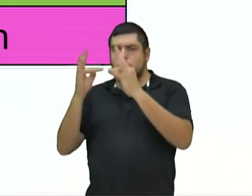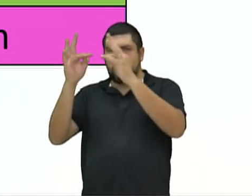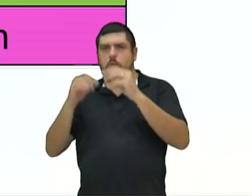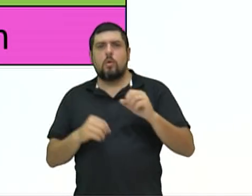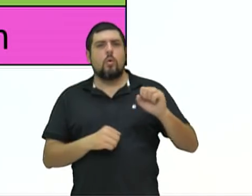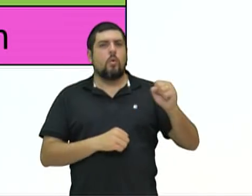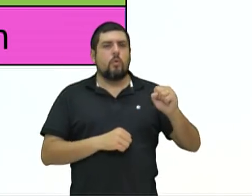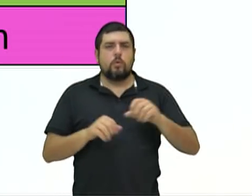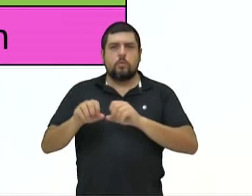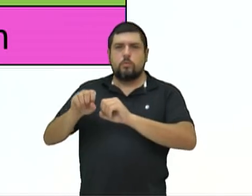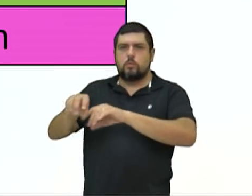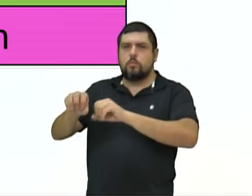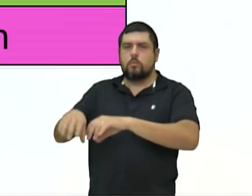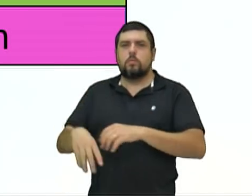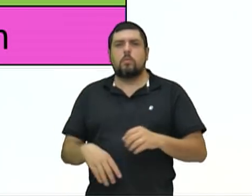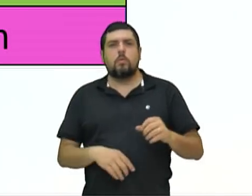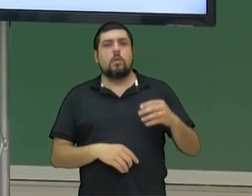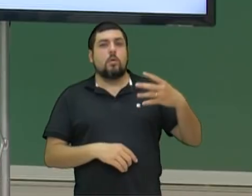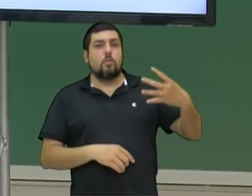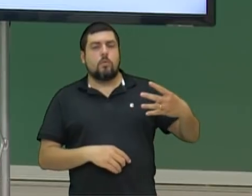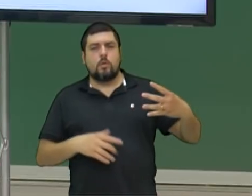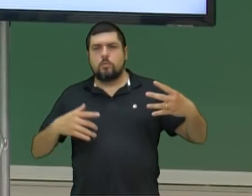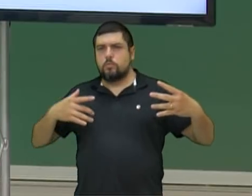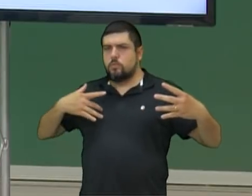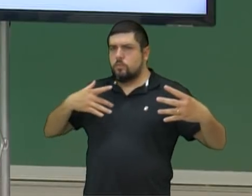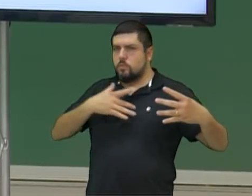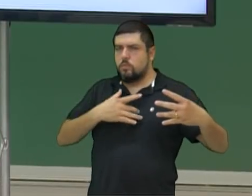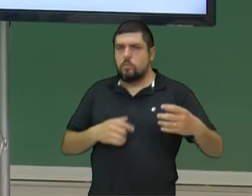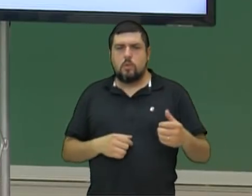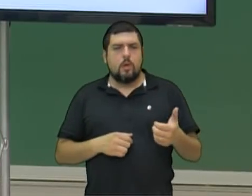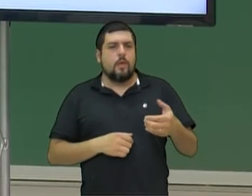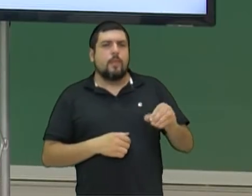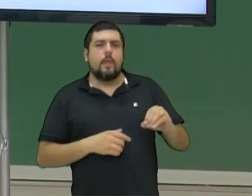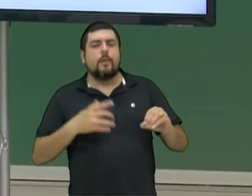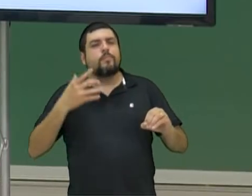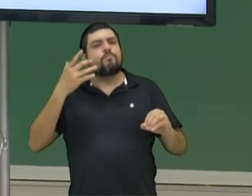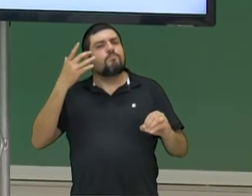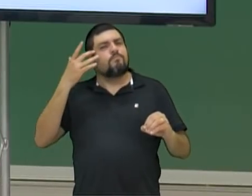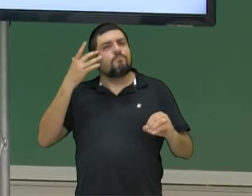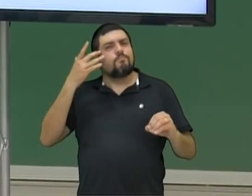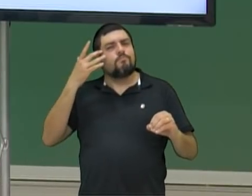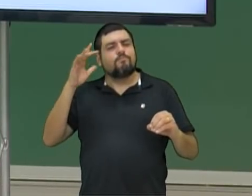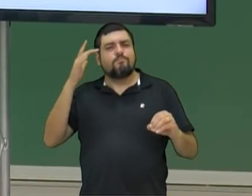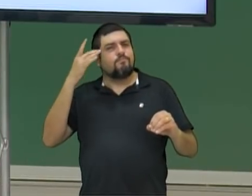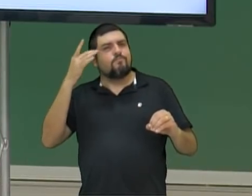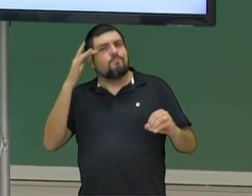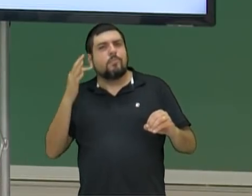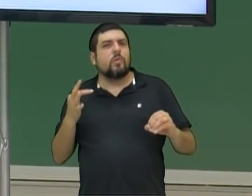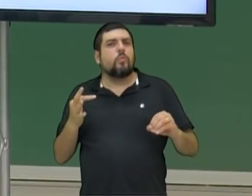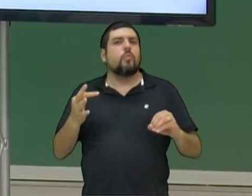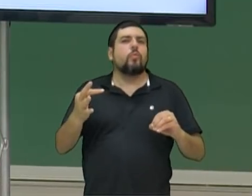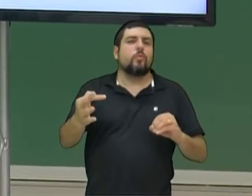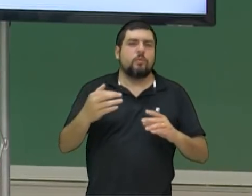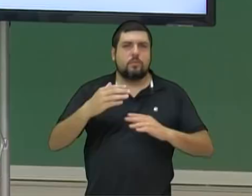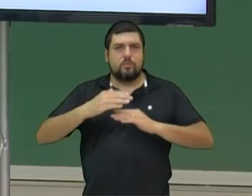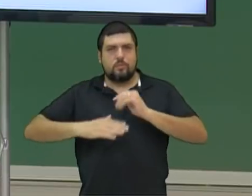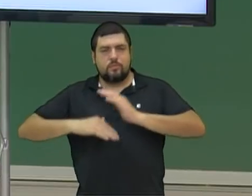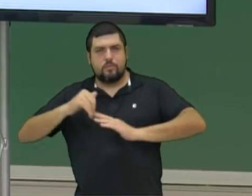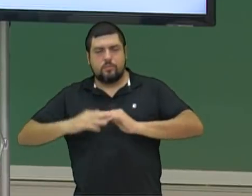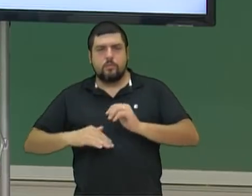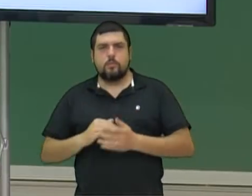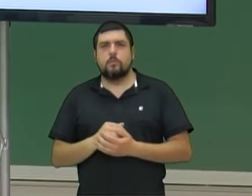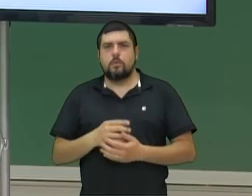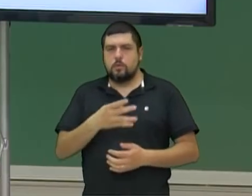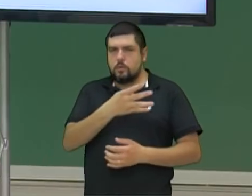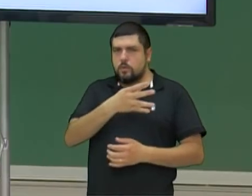docência, 4 por saúde. E 10 ainda não decidiram sua área de interesse profissional, tá bom? Então, esse é o formato